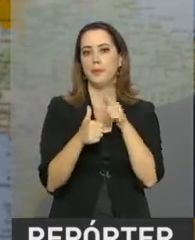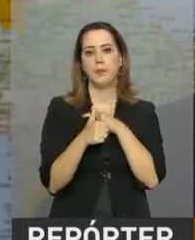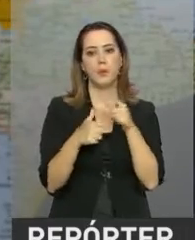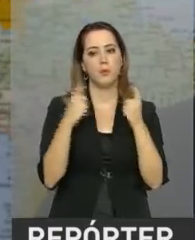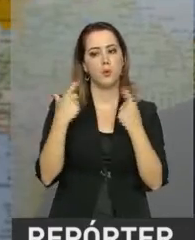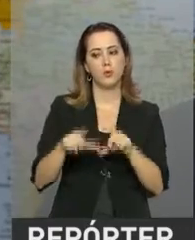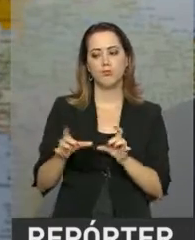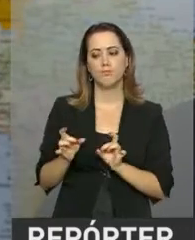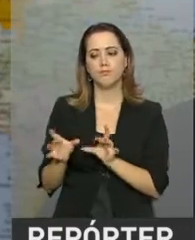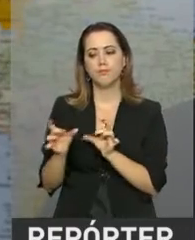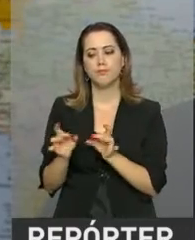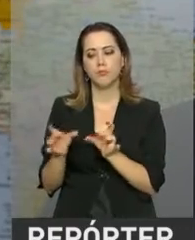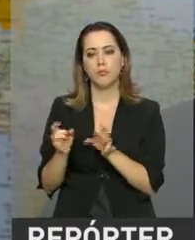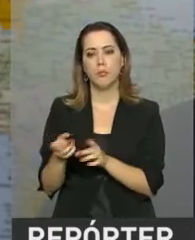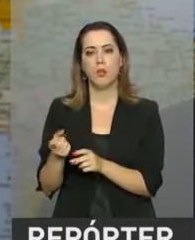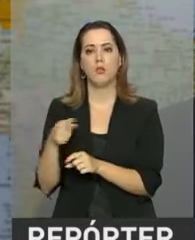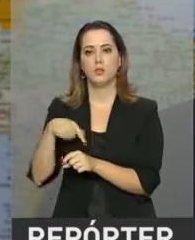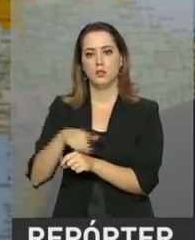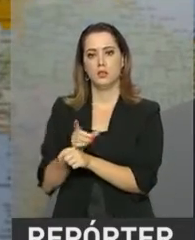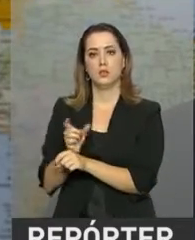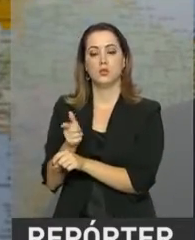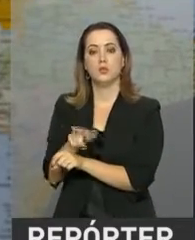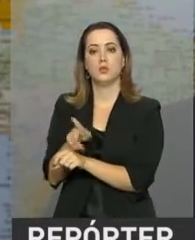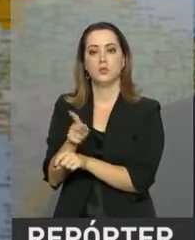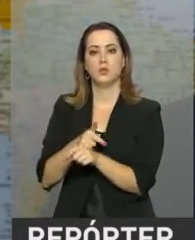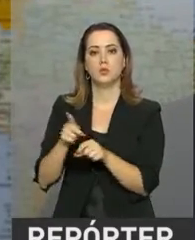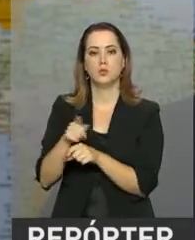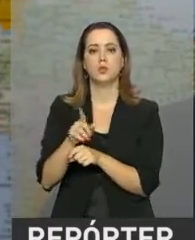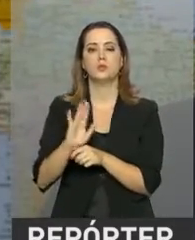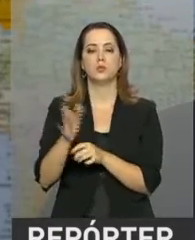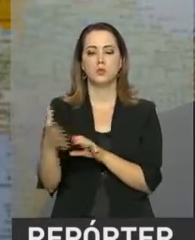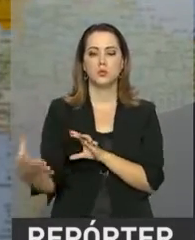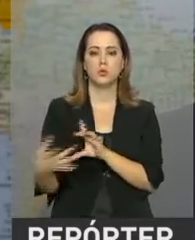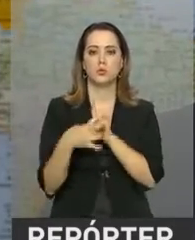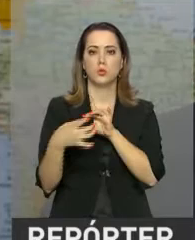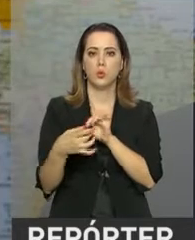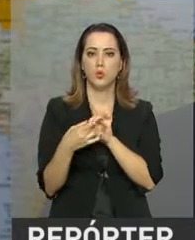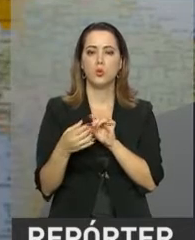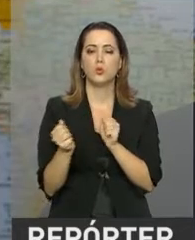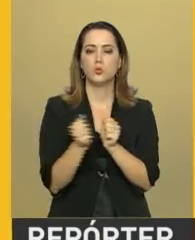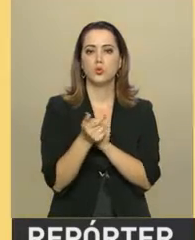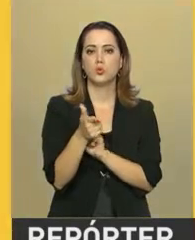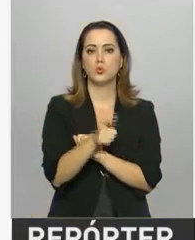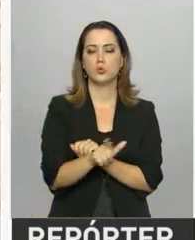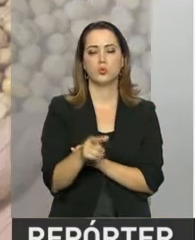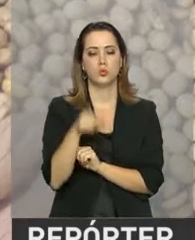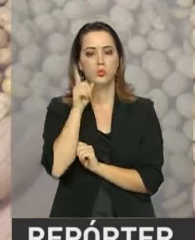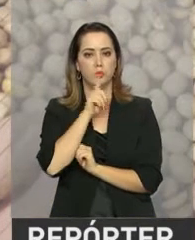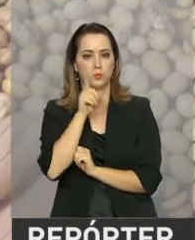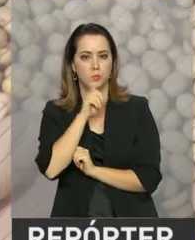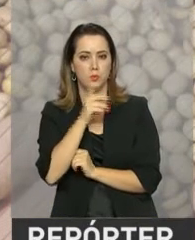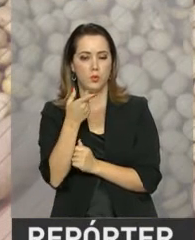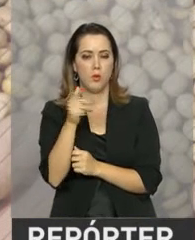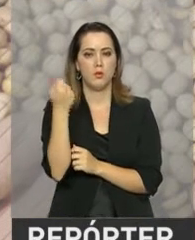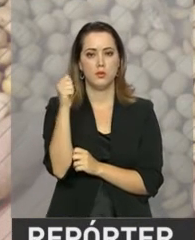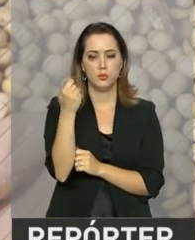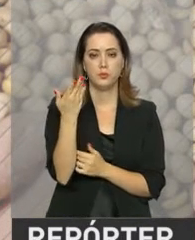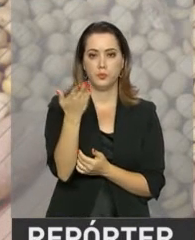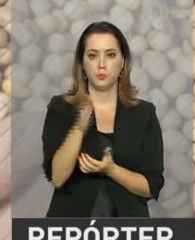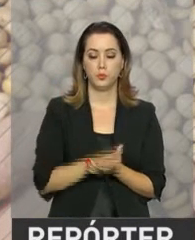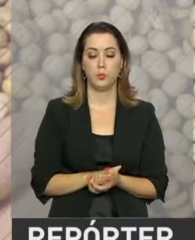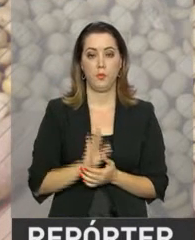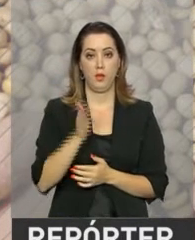2009 e a primeira origem 2012 ao super aparecer os tradicionais como Estados Unidos e Argentina depois eu recorde